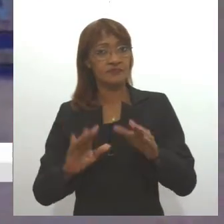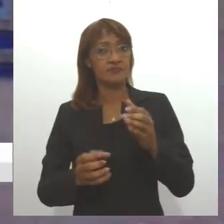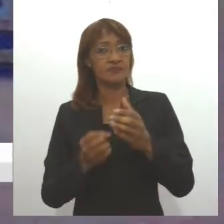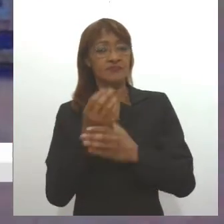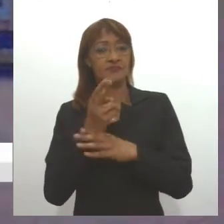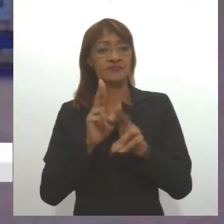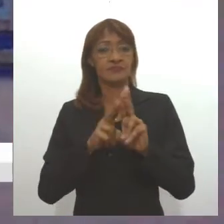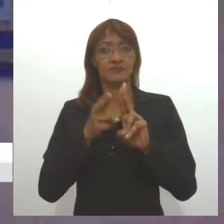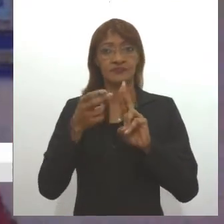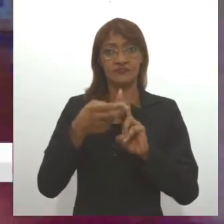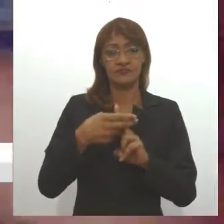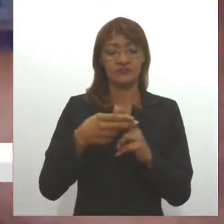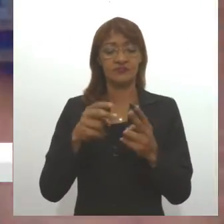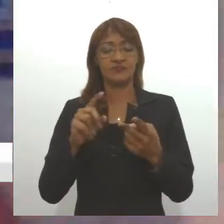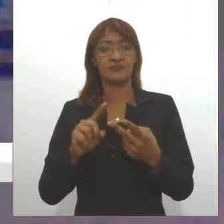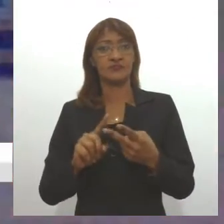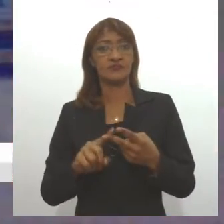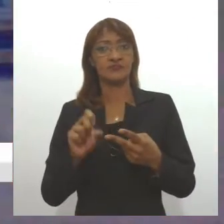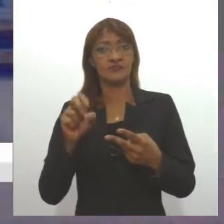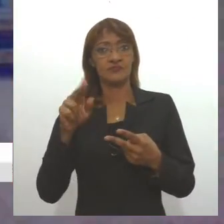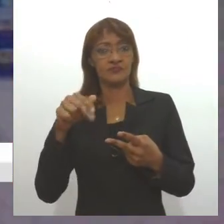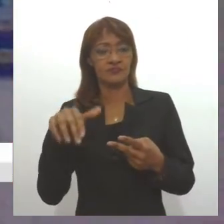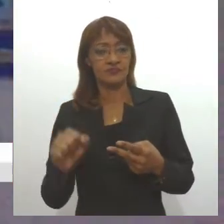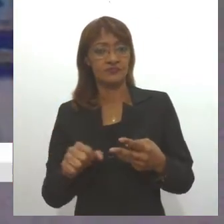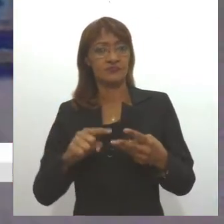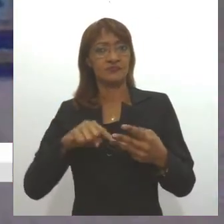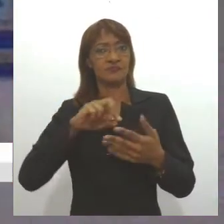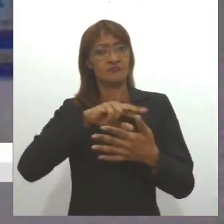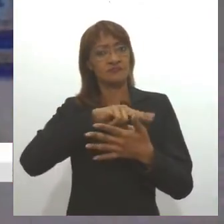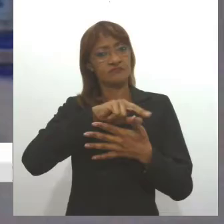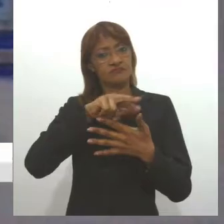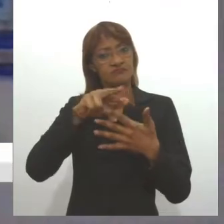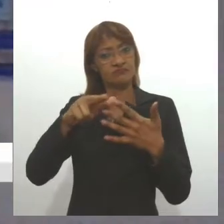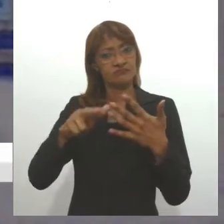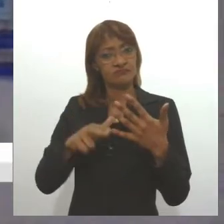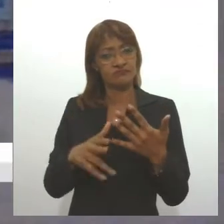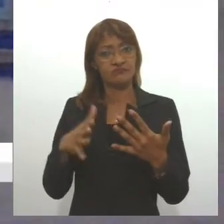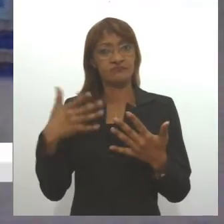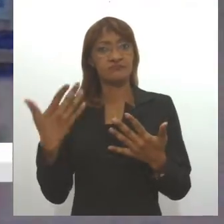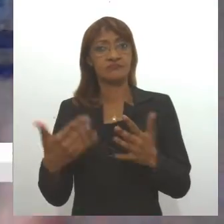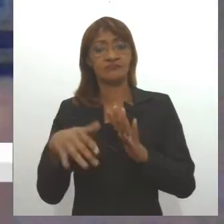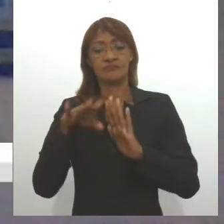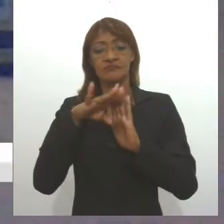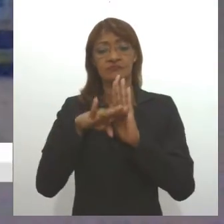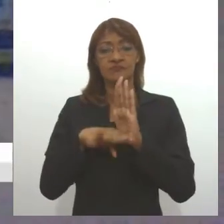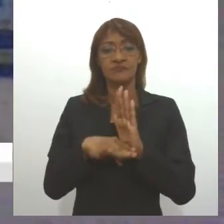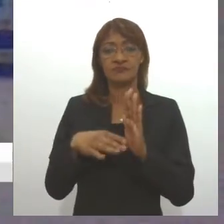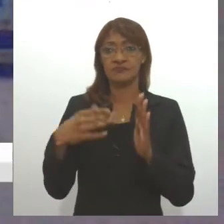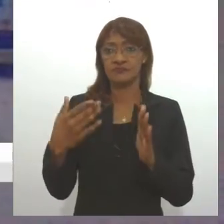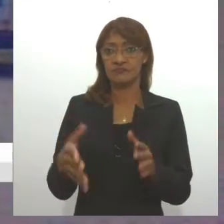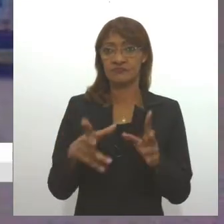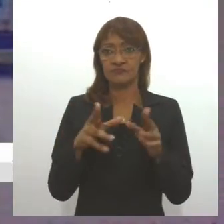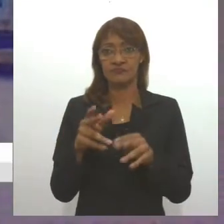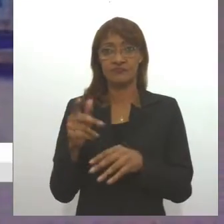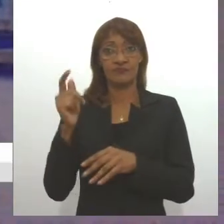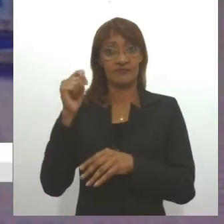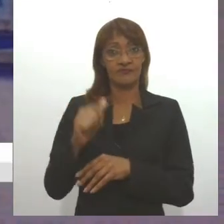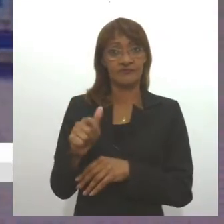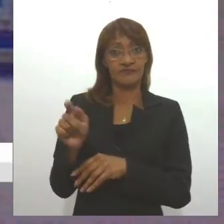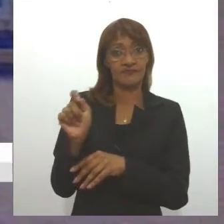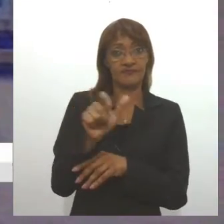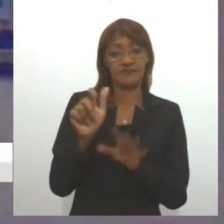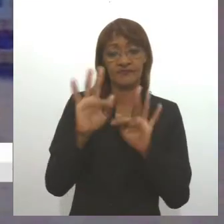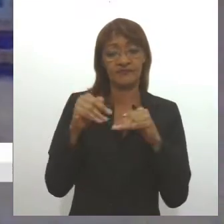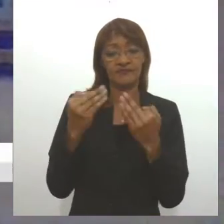SUAS, foi assim que foi construído diversas políticas e diversos programas nacionais como Bolsa Família. Então, a